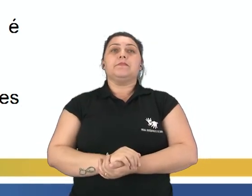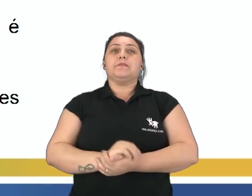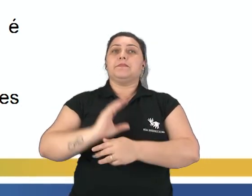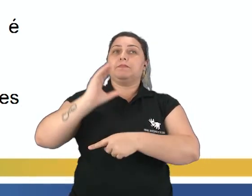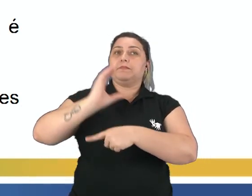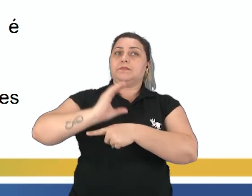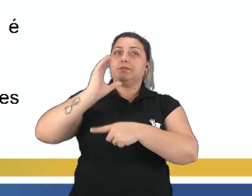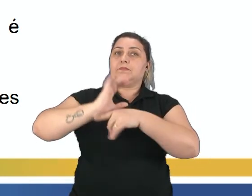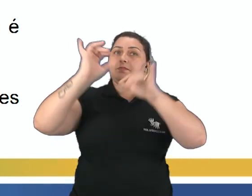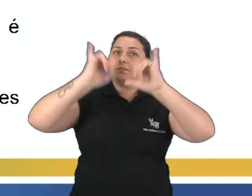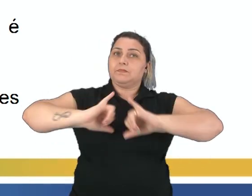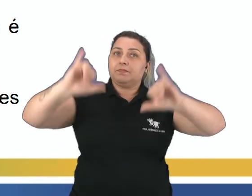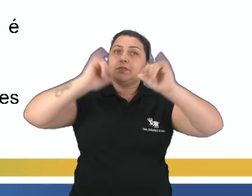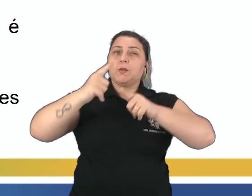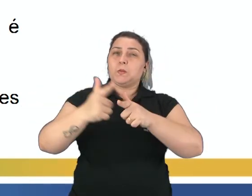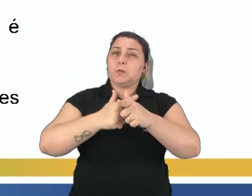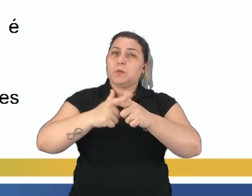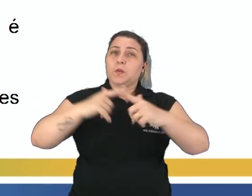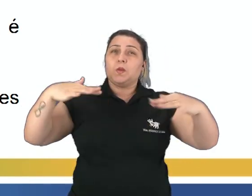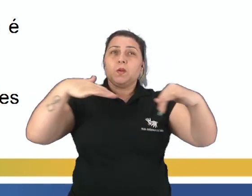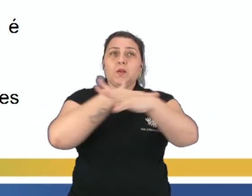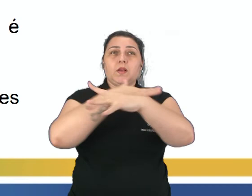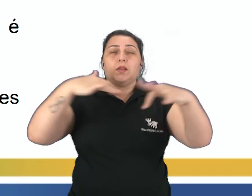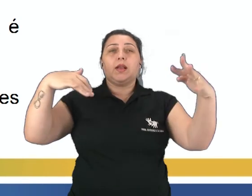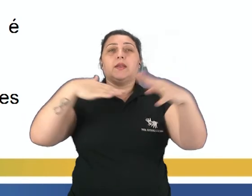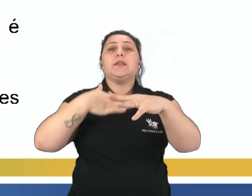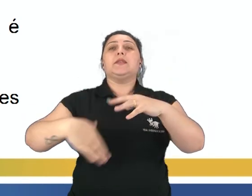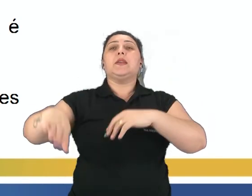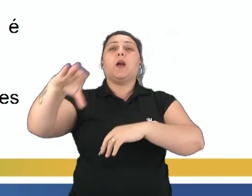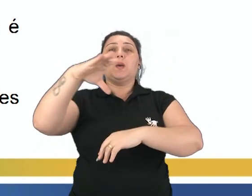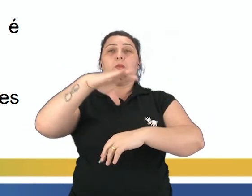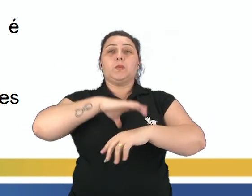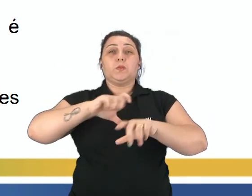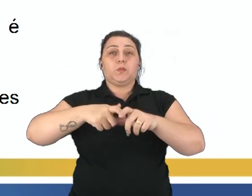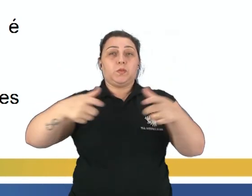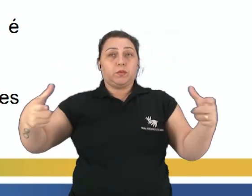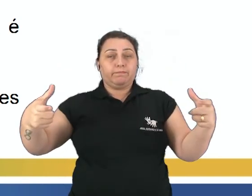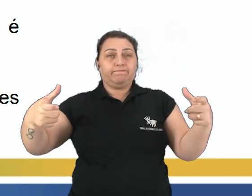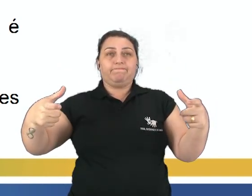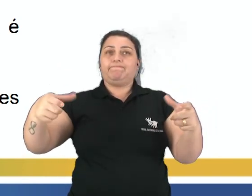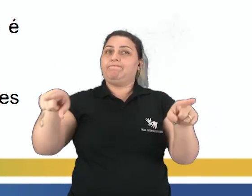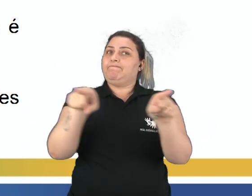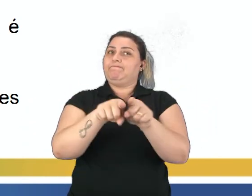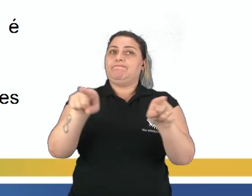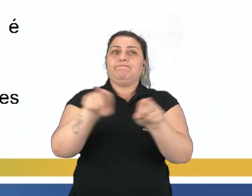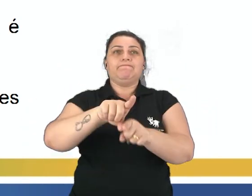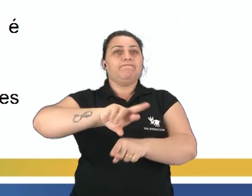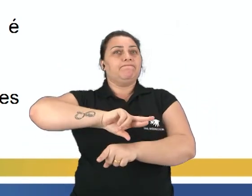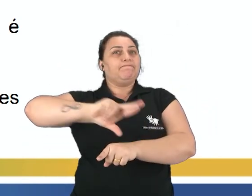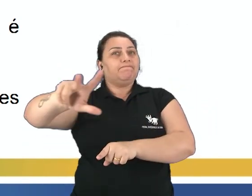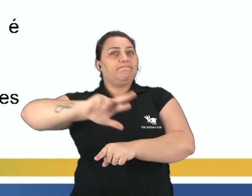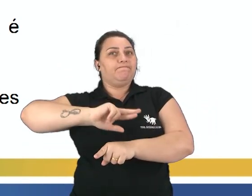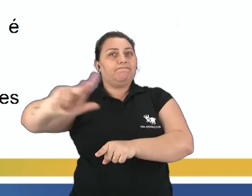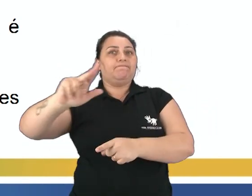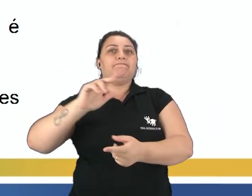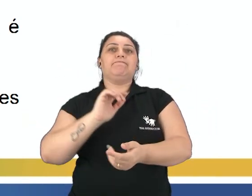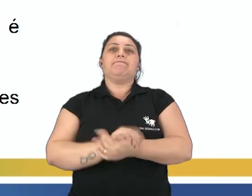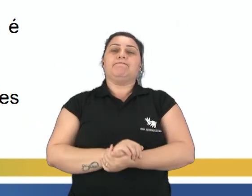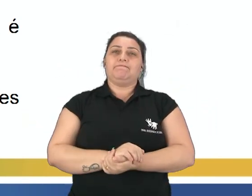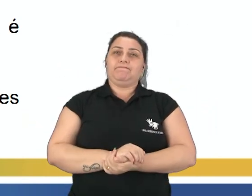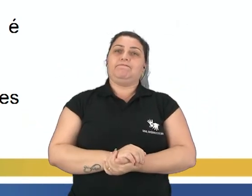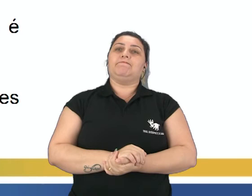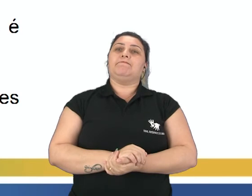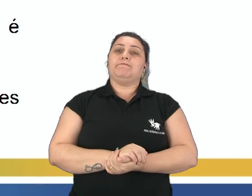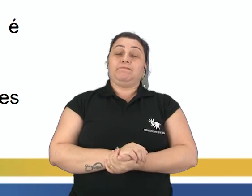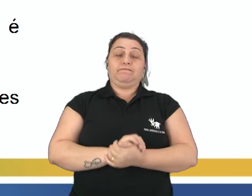letra C, informar sobre os problemas de trânsito nas grandes cidades também não é essa a finalidade